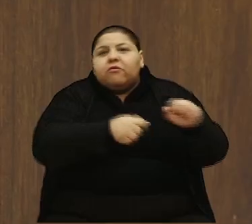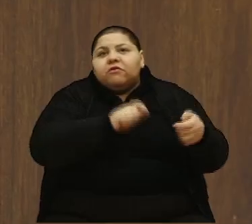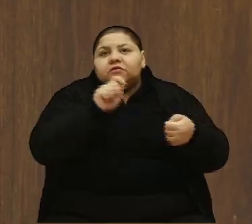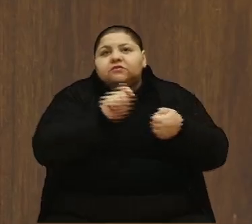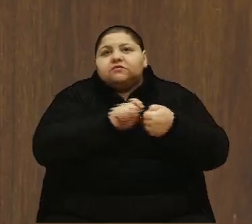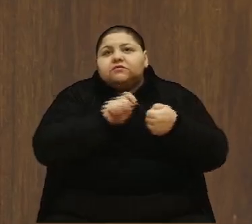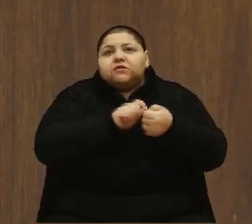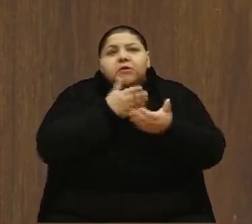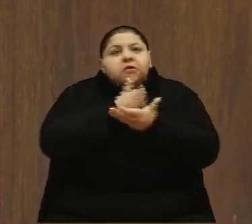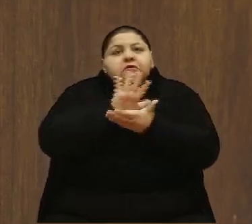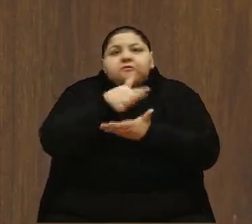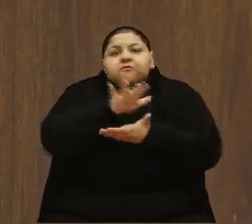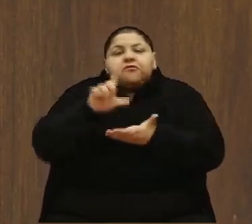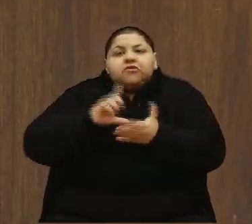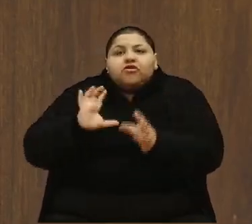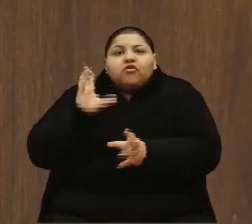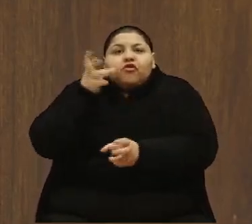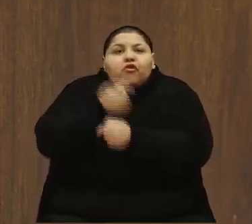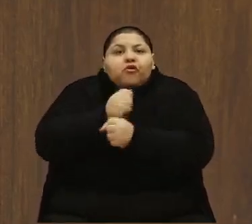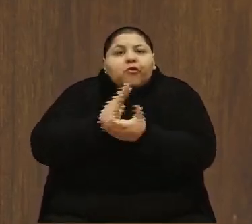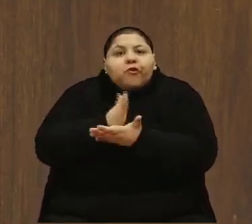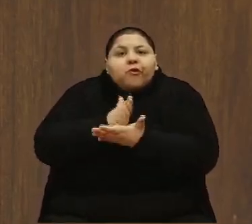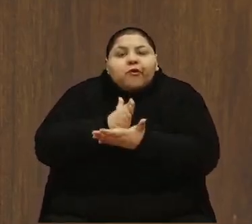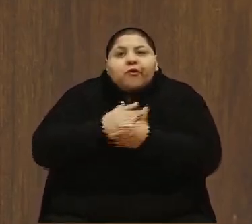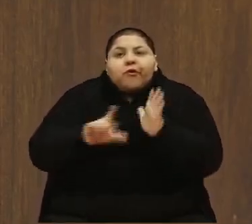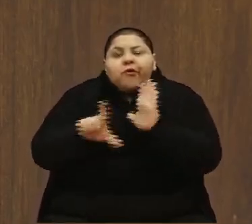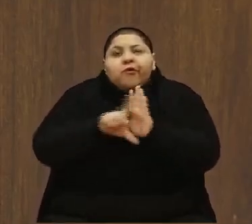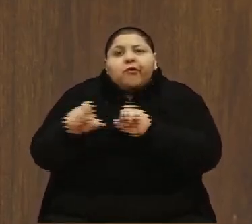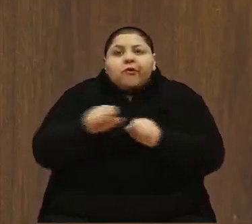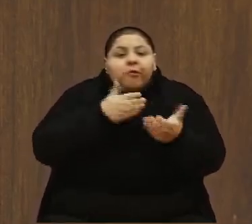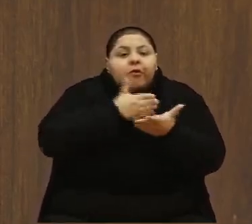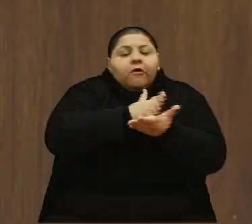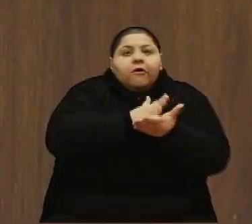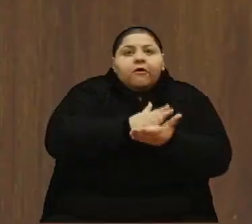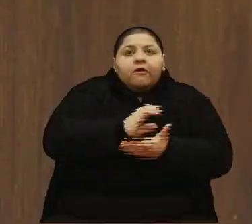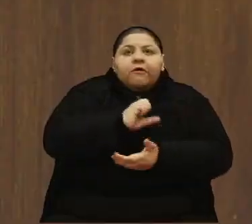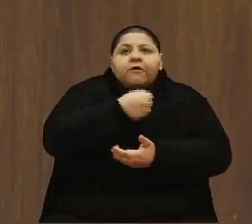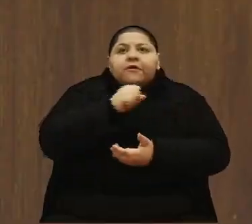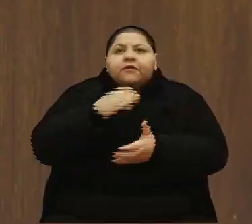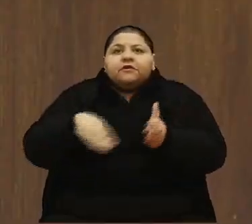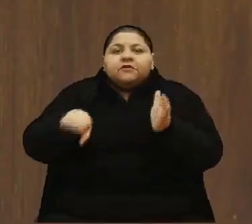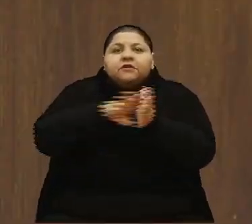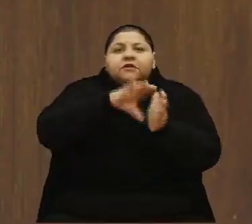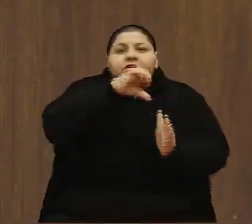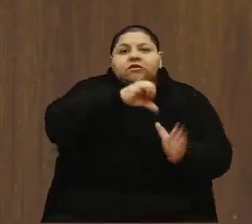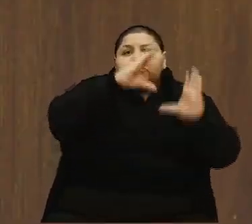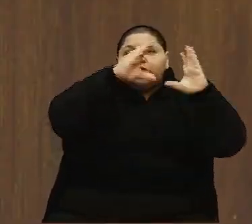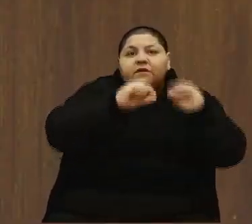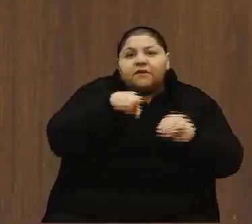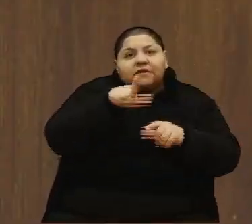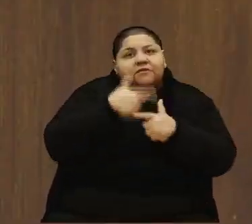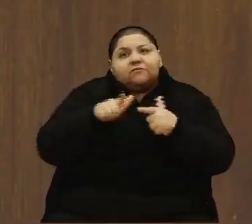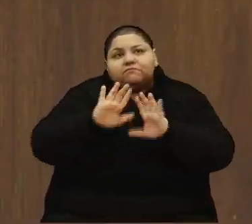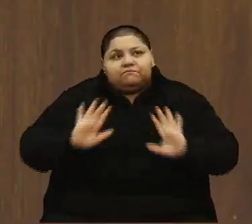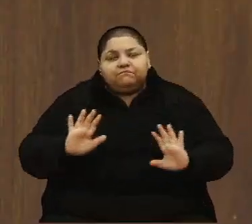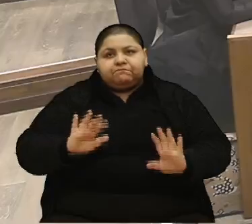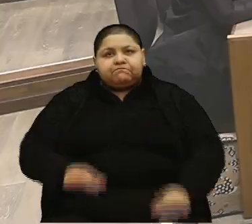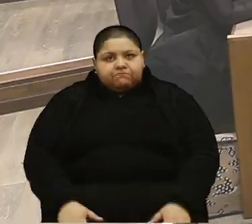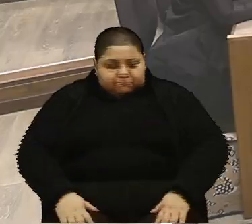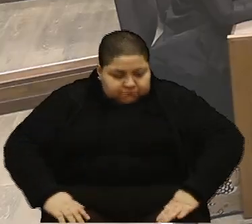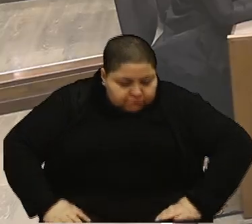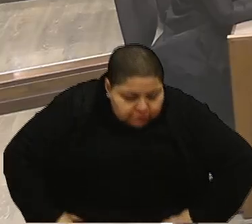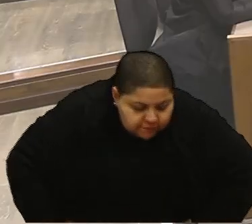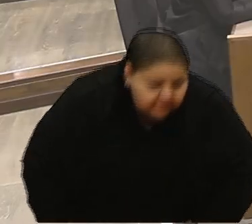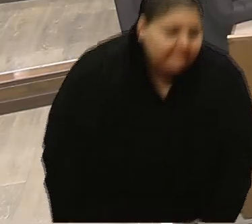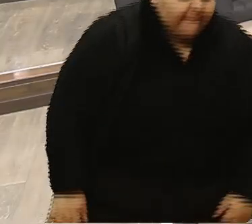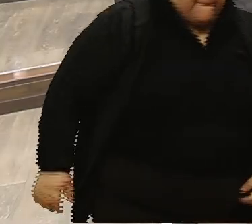por média. E não tem um cálculo de média expresso na lei. Então pode ser a média das 8 às 9 da noite, vereador Caleb. Esse é o problema. Vereador Fantinel